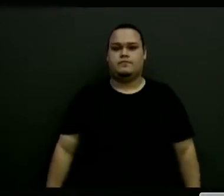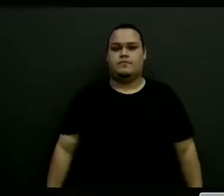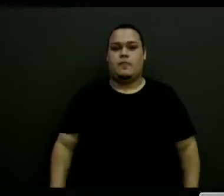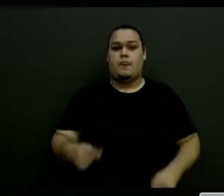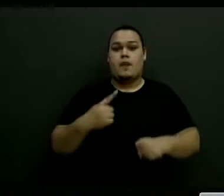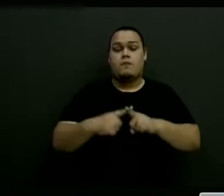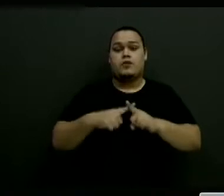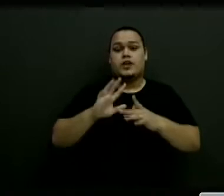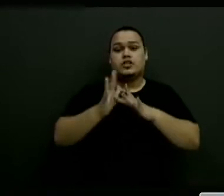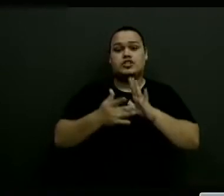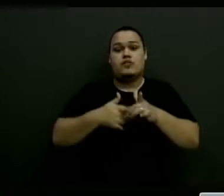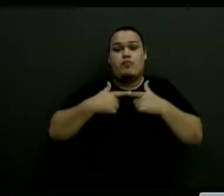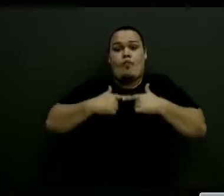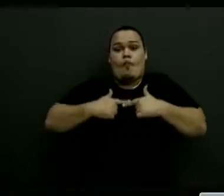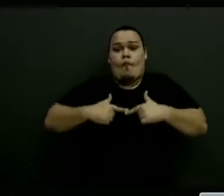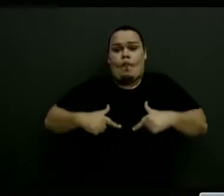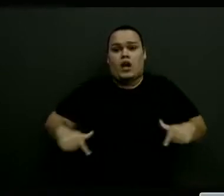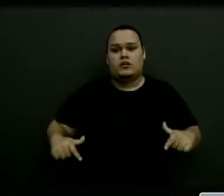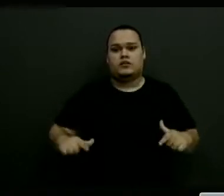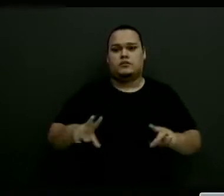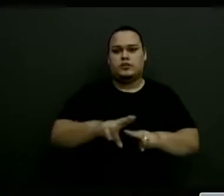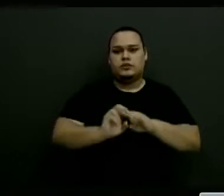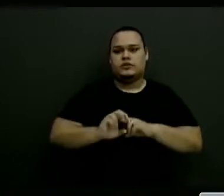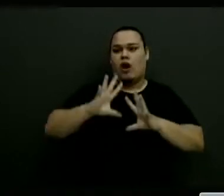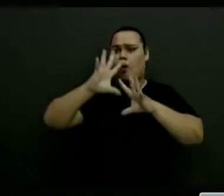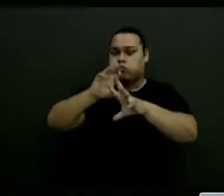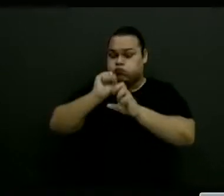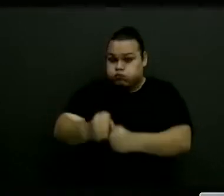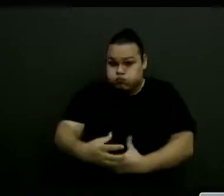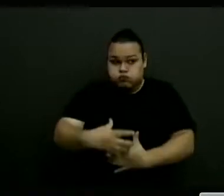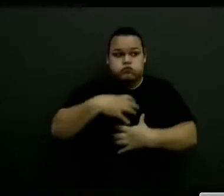A palavra poder em grego é dunamis.